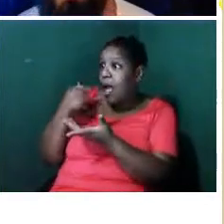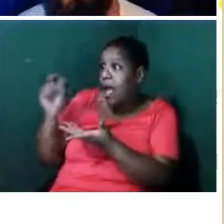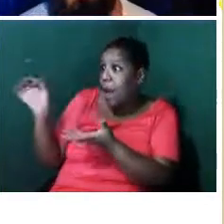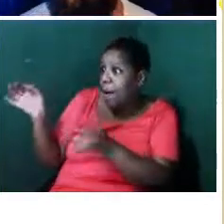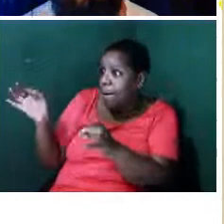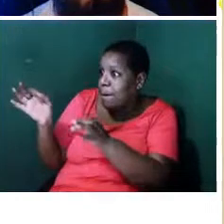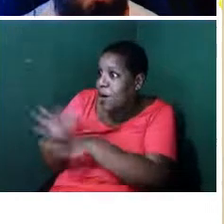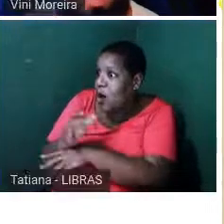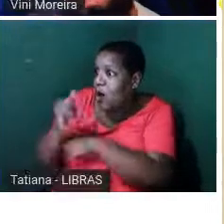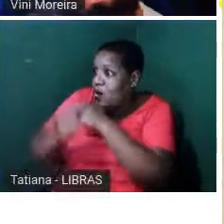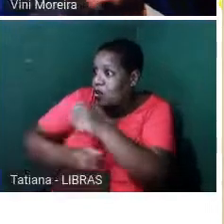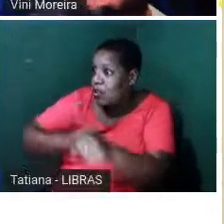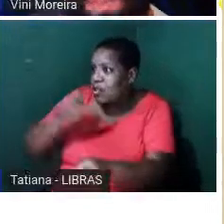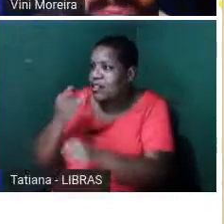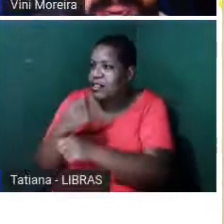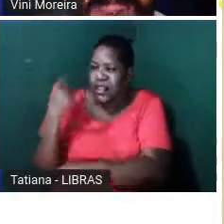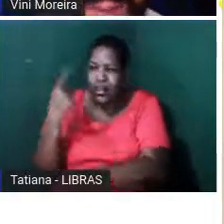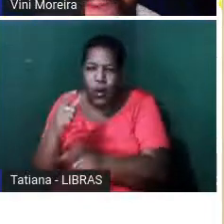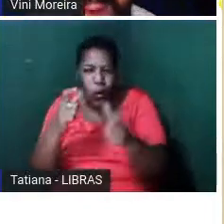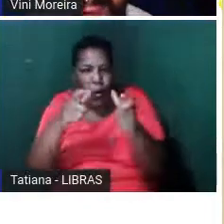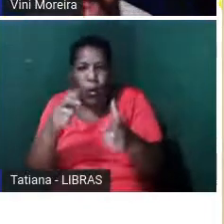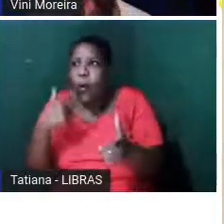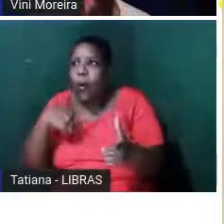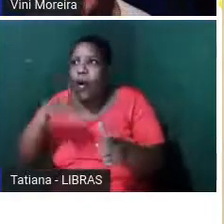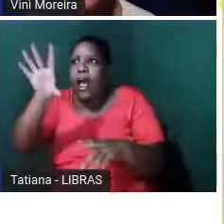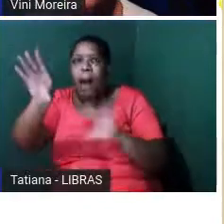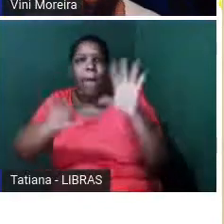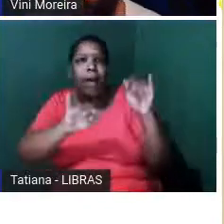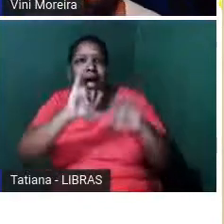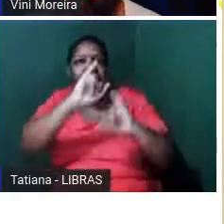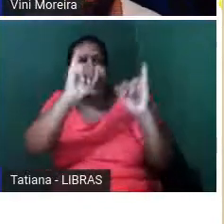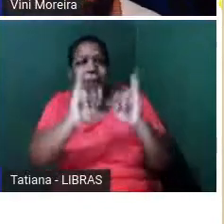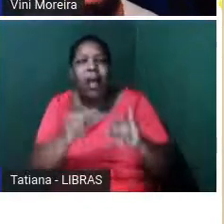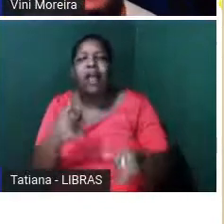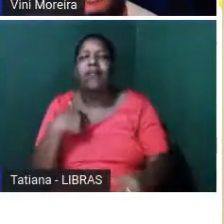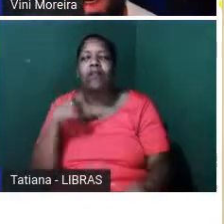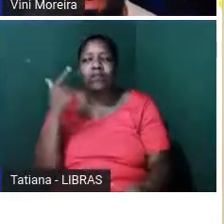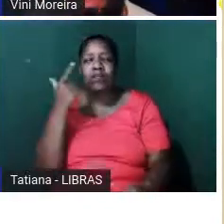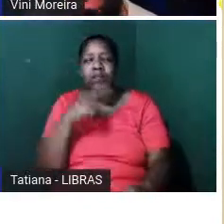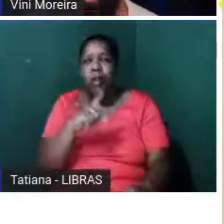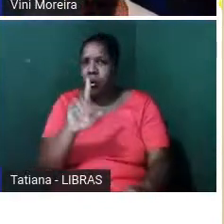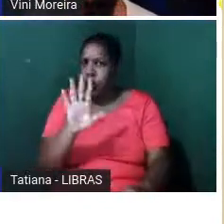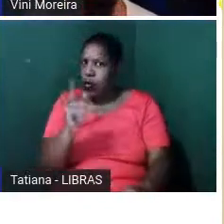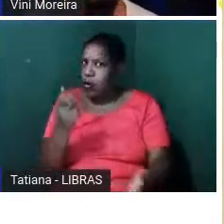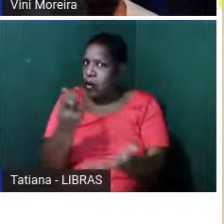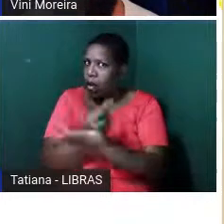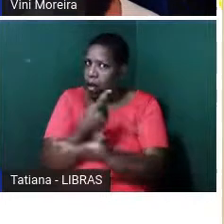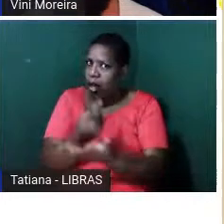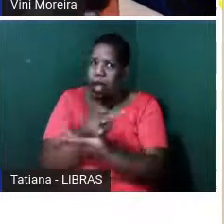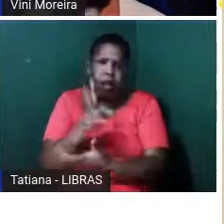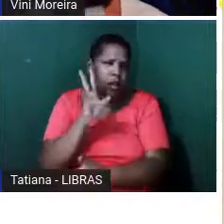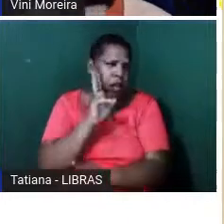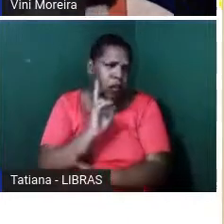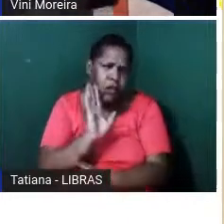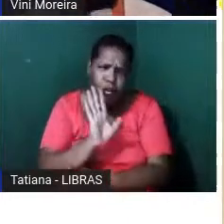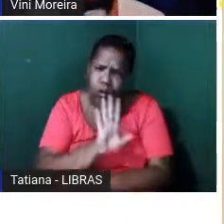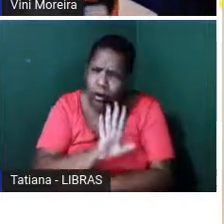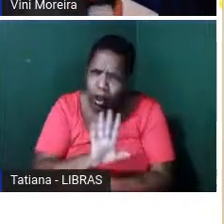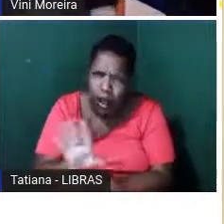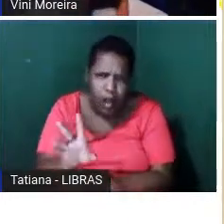você achou o lugar que todo mundo baixa as imagens e se não me entenda errado esse algo natural